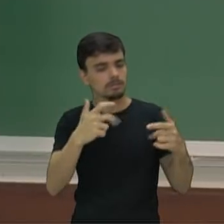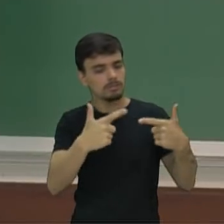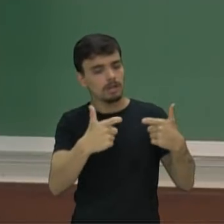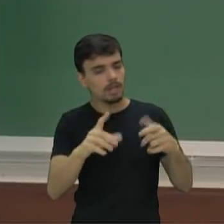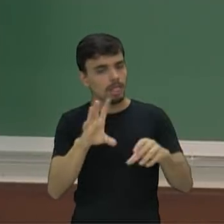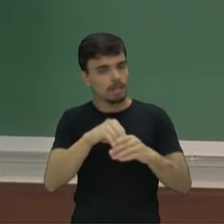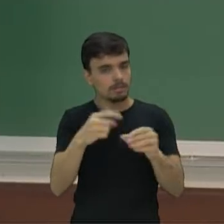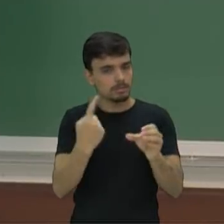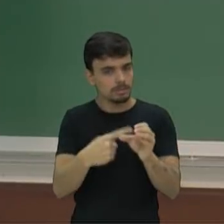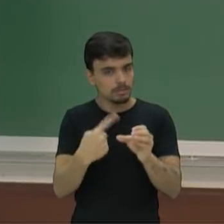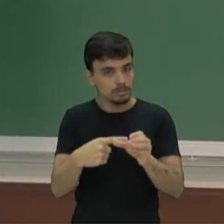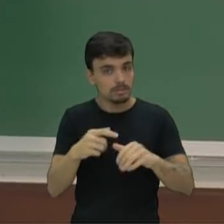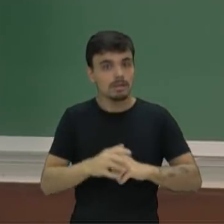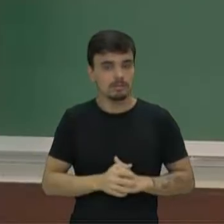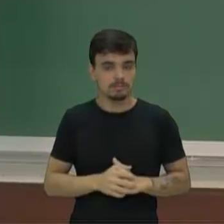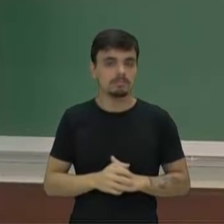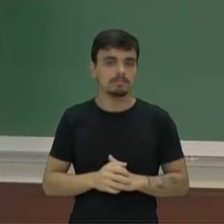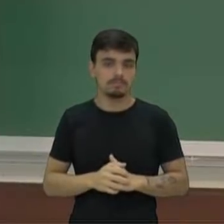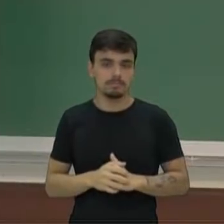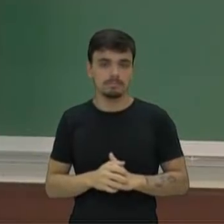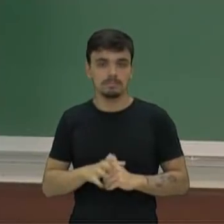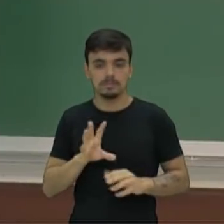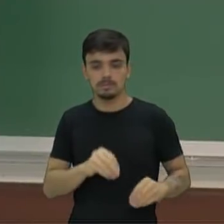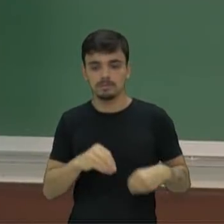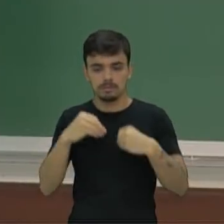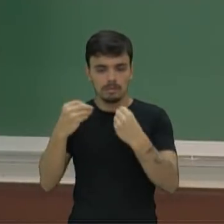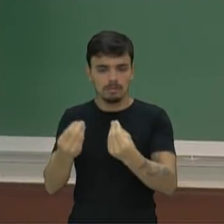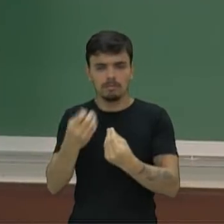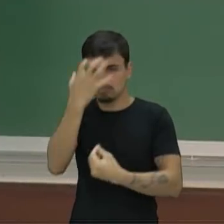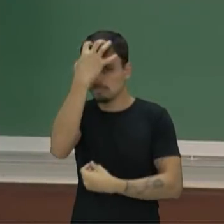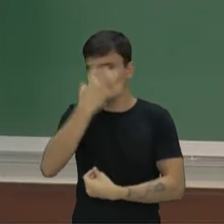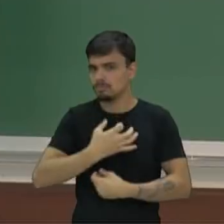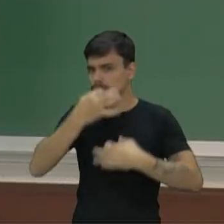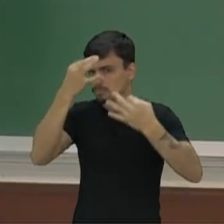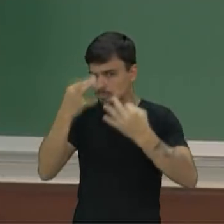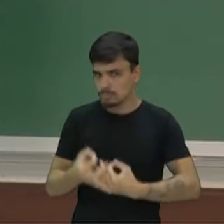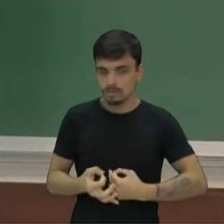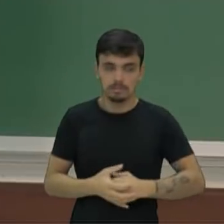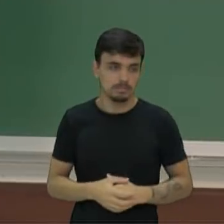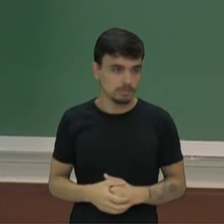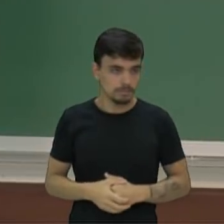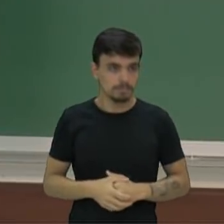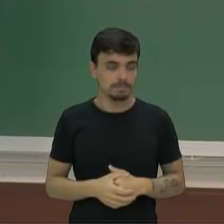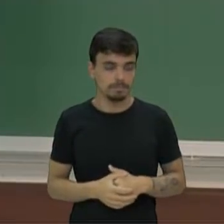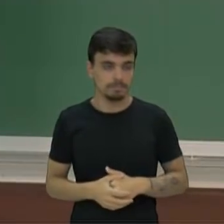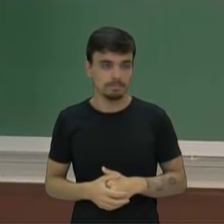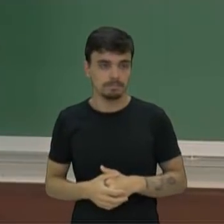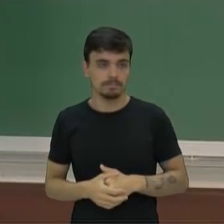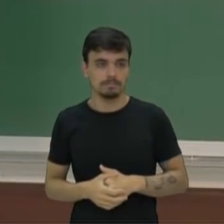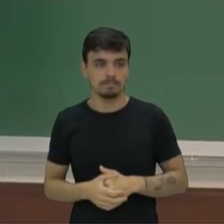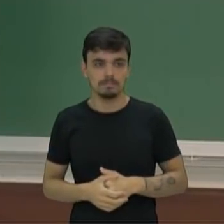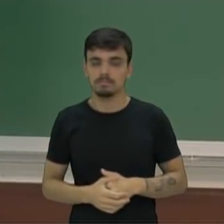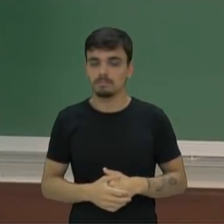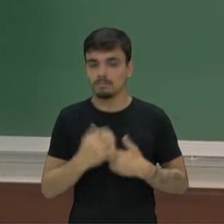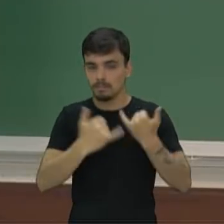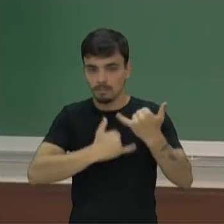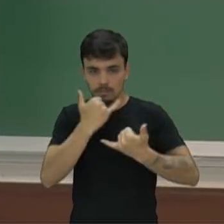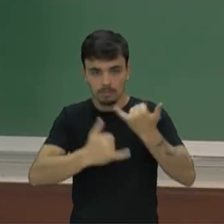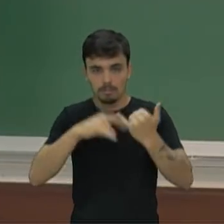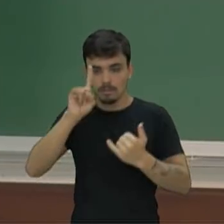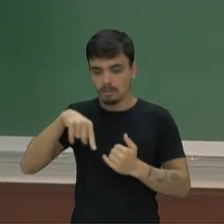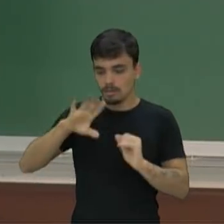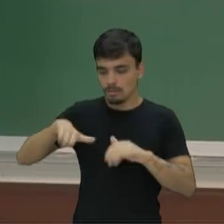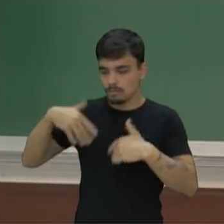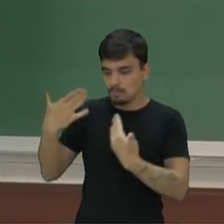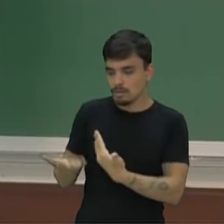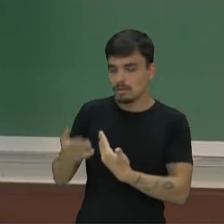Olimpíadas paravam guerras na antiguidade. Eles levavam muito a sério. Olha que interessante. Os jogos eram em homenagem a Zeus e